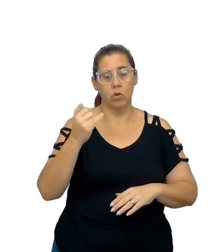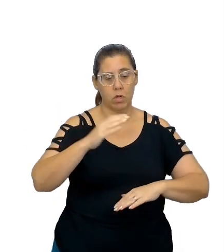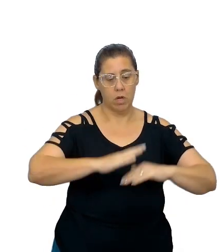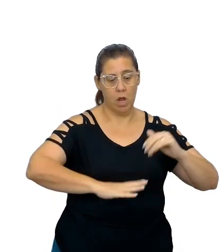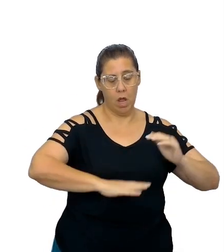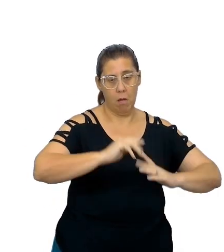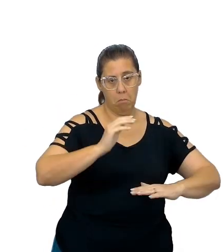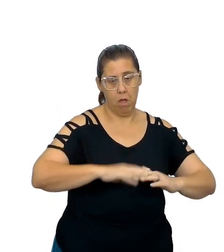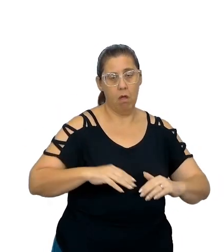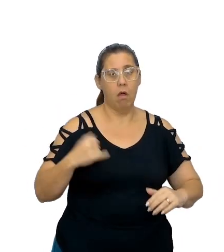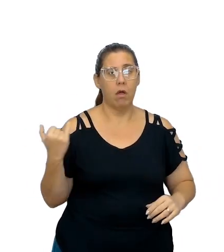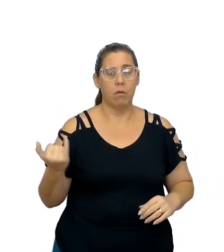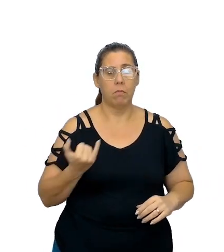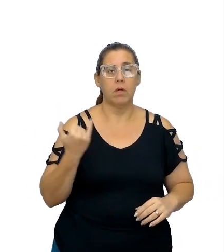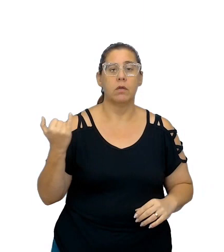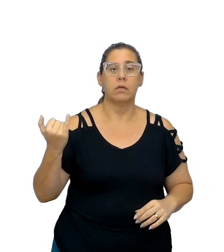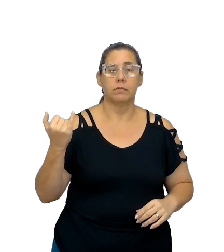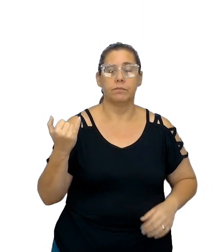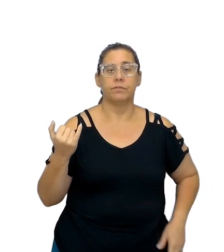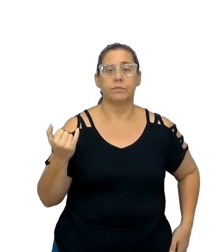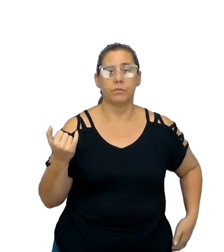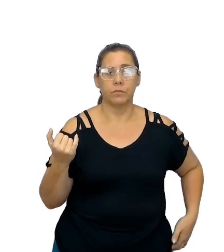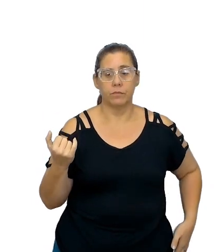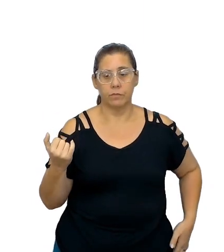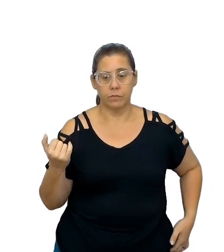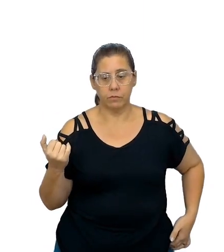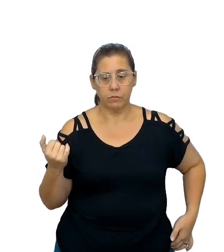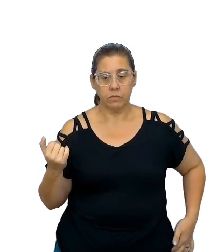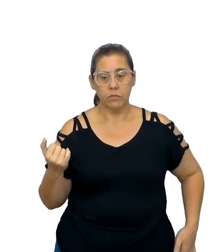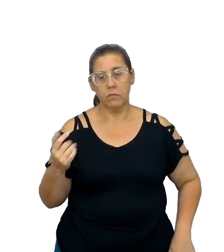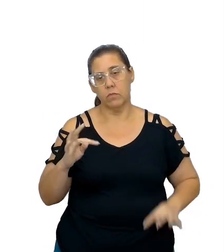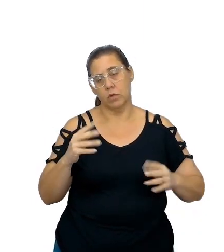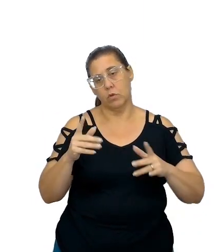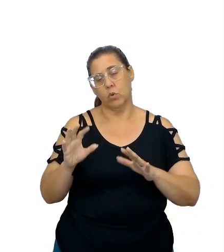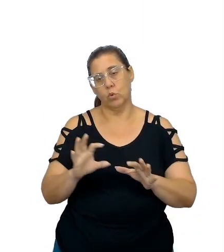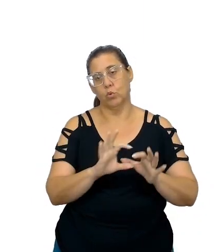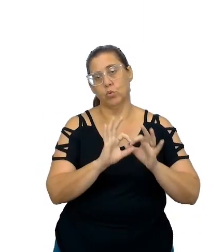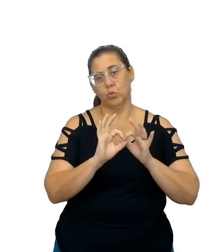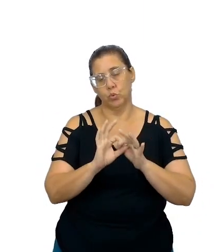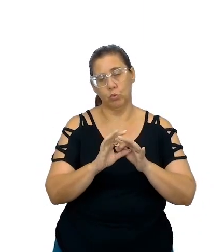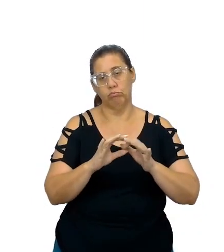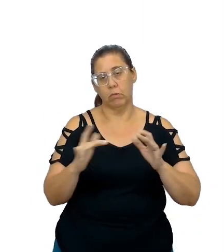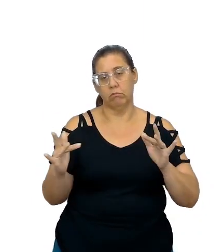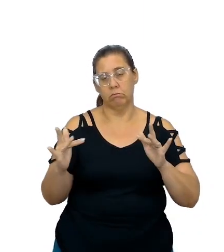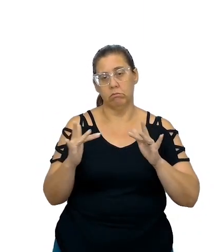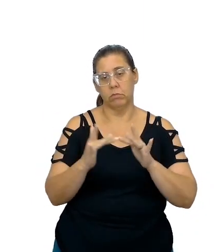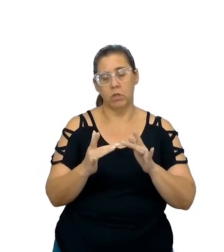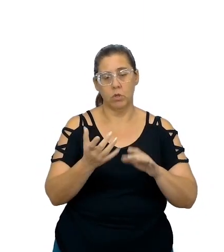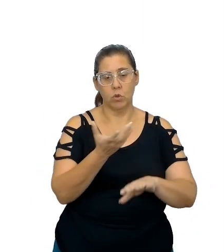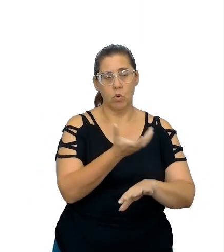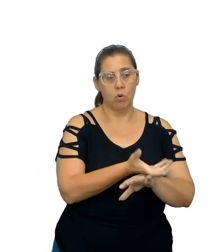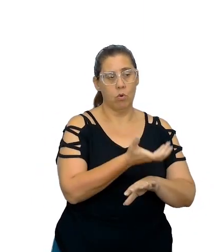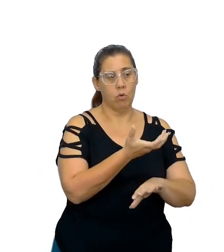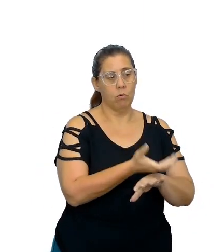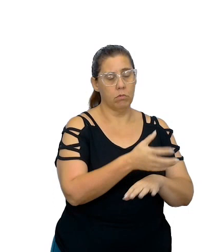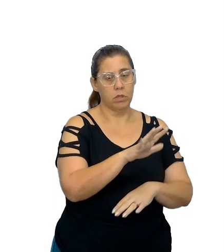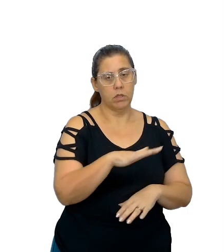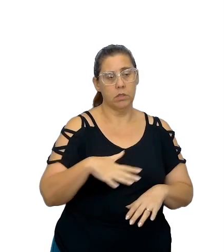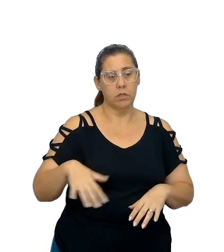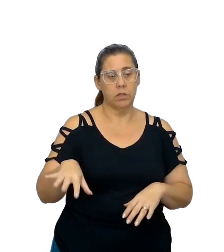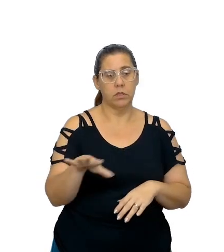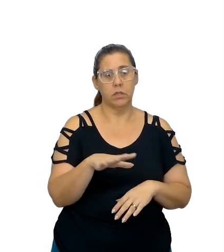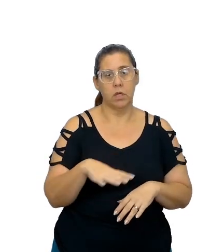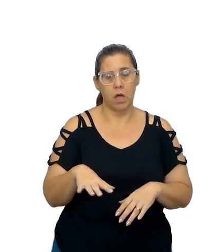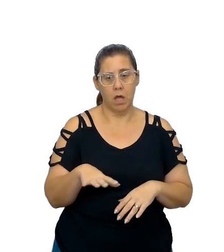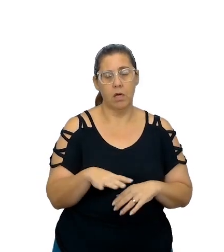habilidade essencial ou as habilidades essenciais estejam juntas, conectadas aos componentes, às áreas, né,